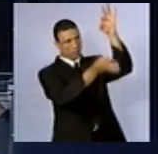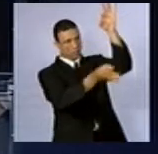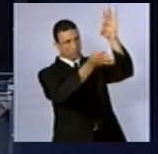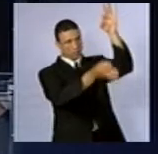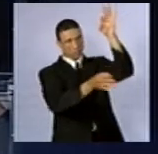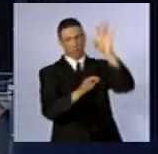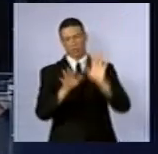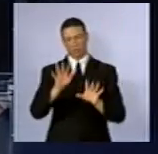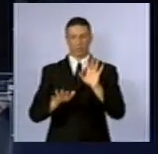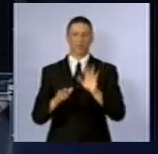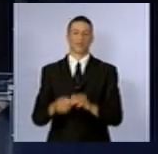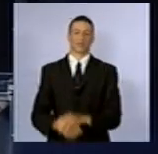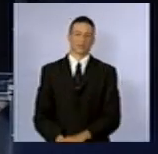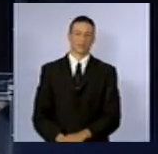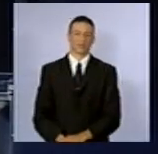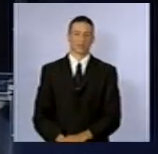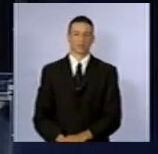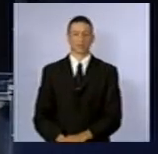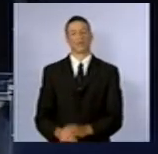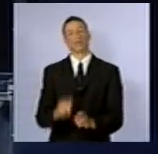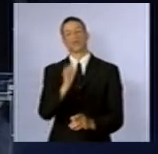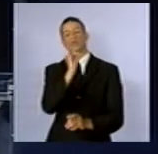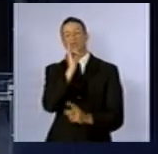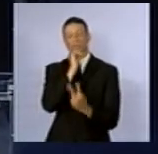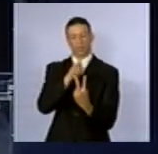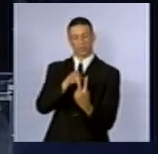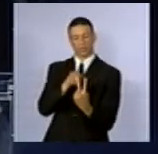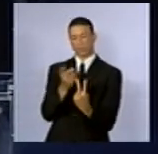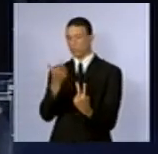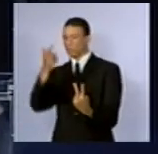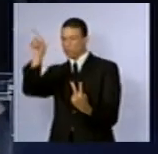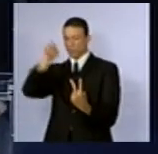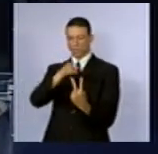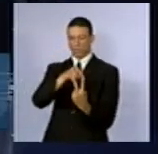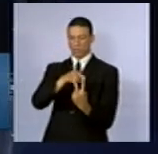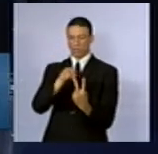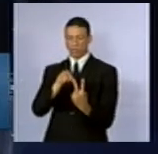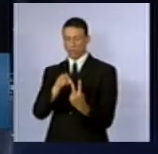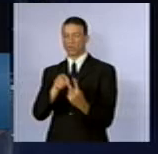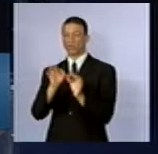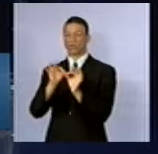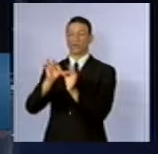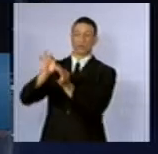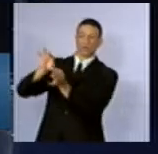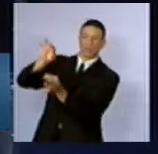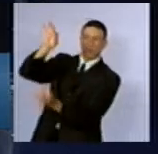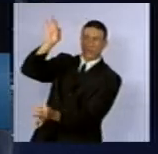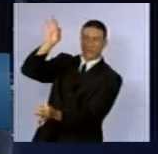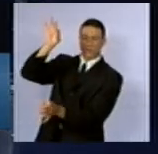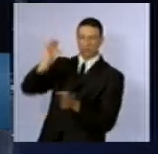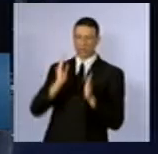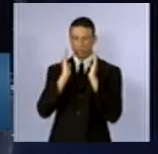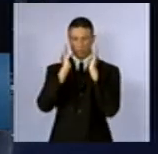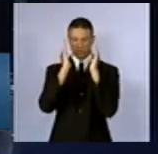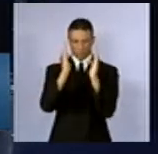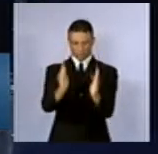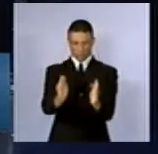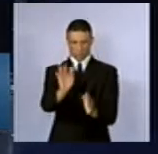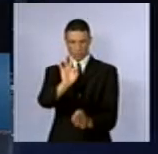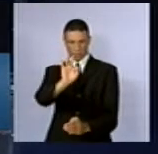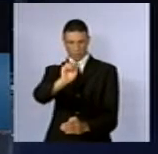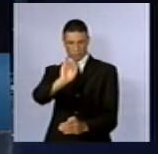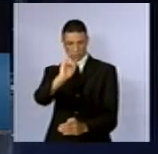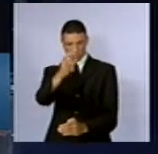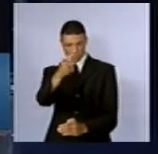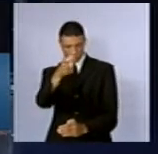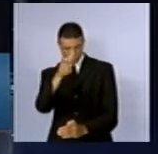diferença considerável. A outra opção, atuando ainda na distância, o aumento da faixa de passagem, né? Ao invés